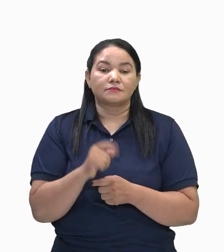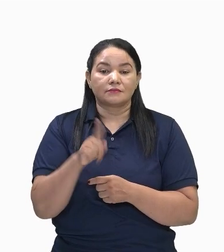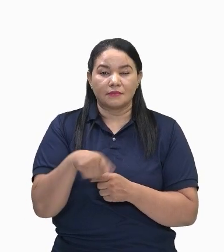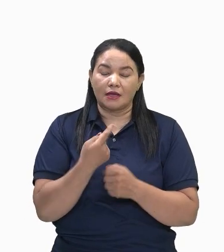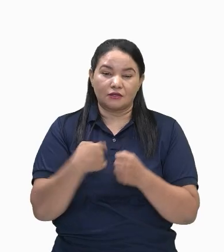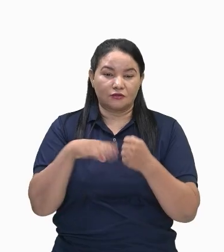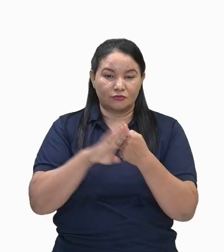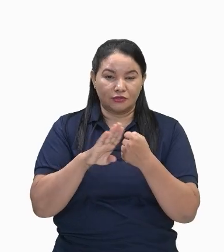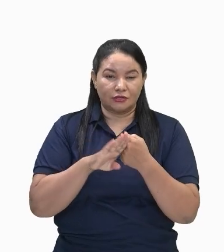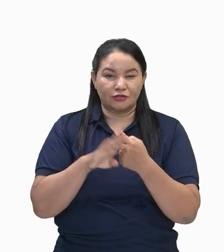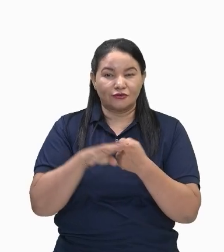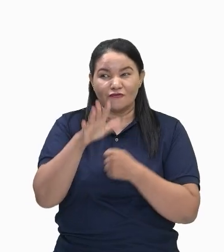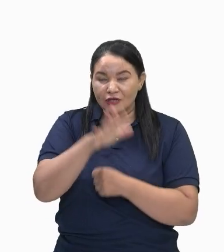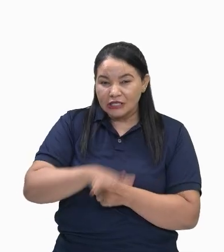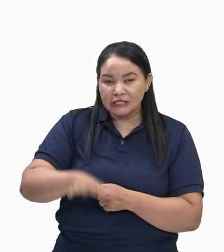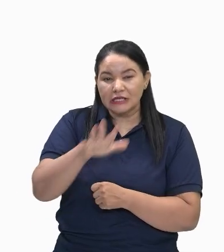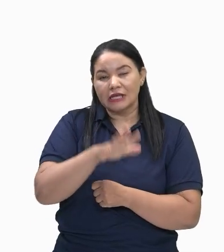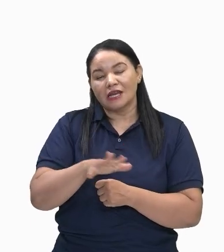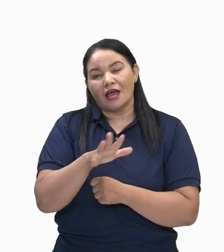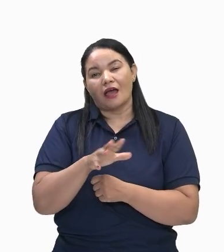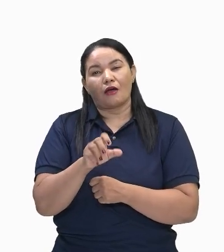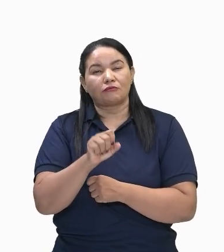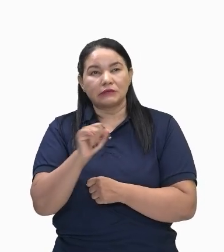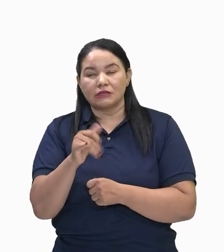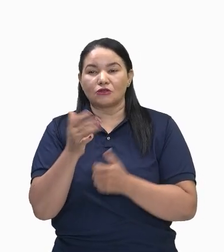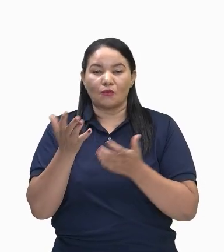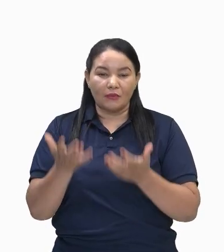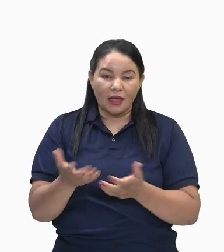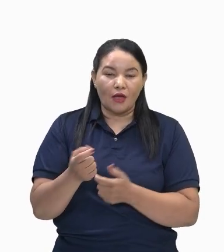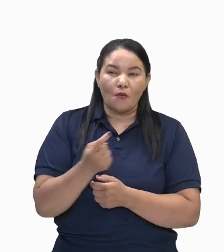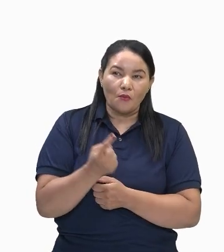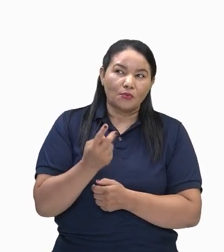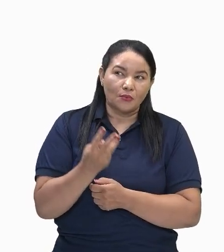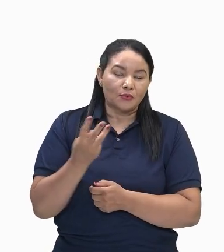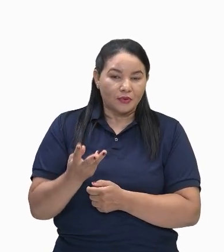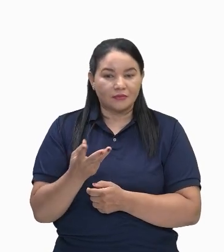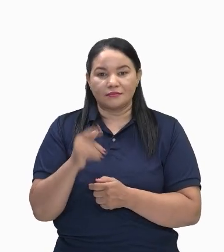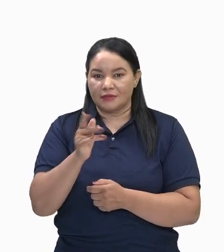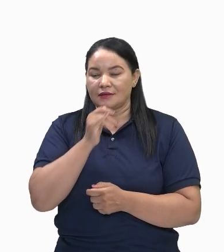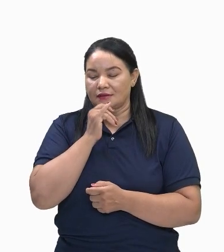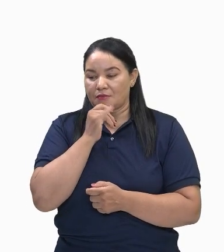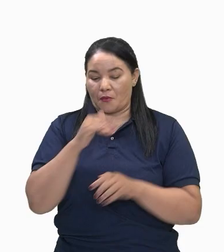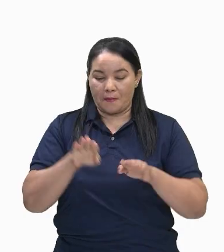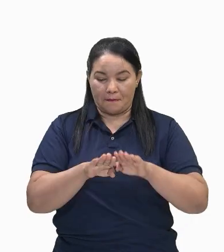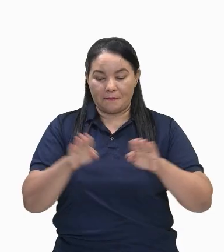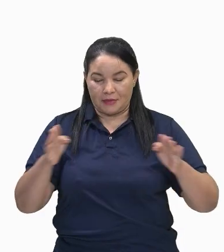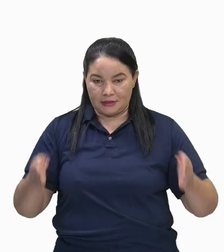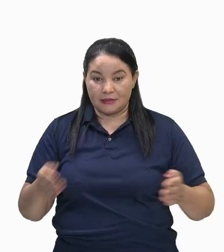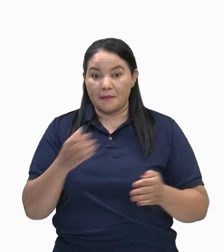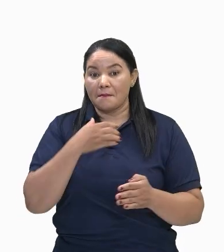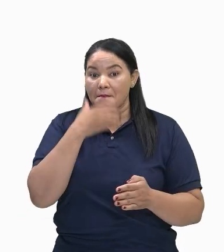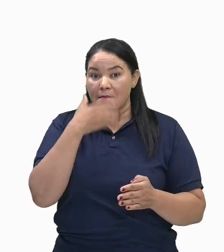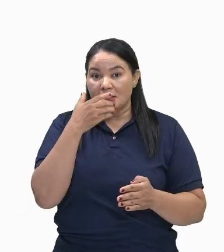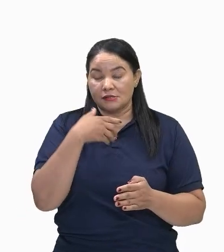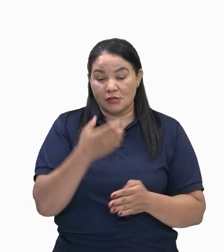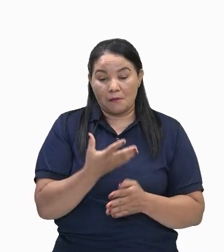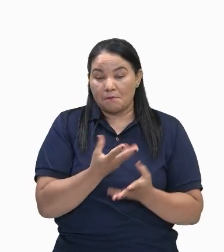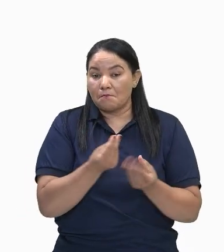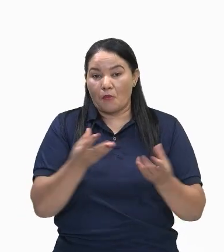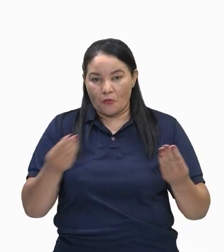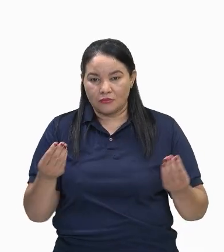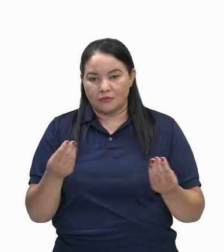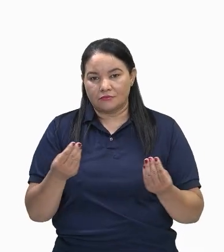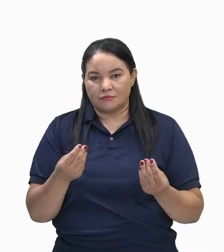geral, assim, sem me deter nas unidades, né? Por exemplo, tem muitas maçãs na mesa. Dá para contar, maçã dá para contar,